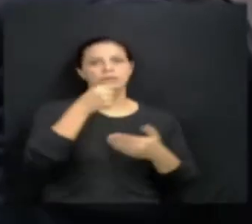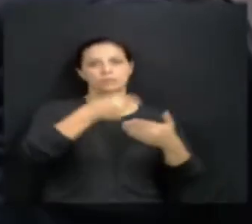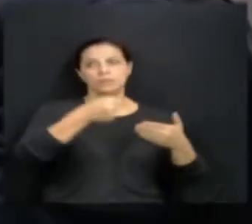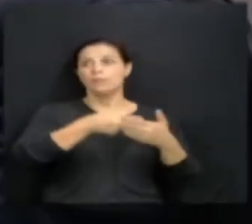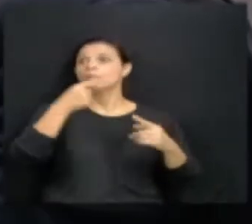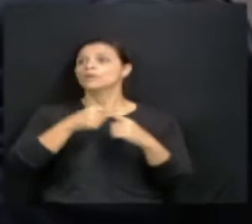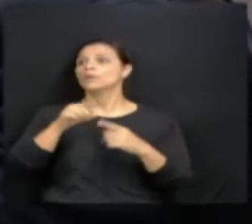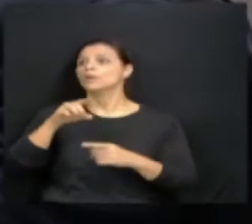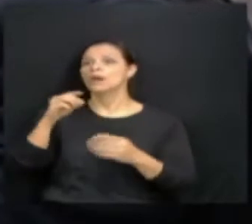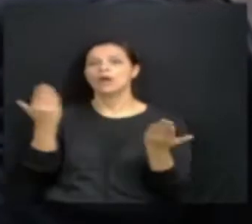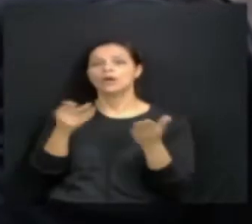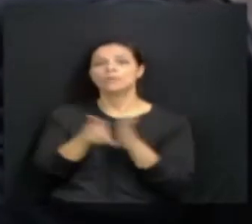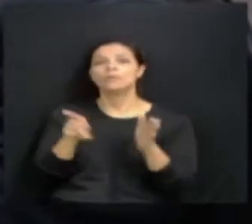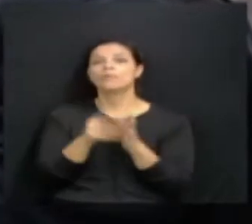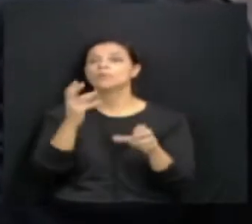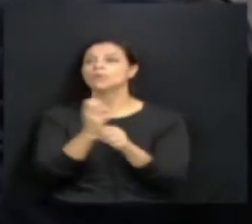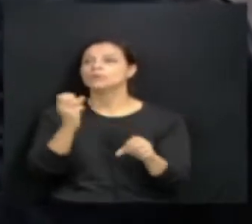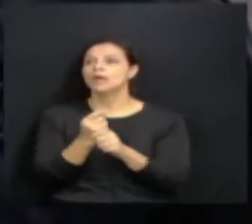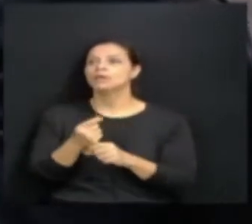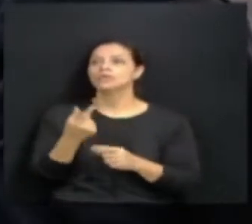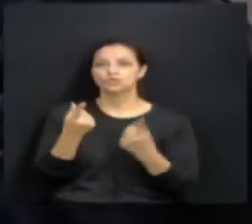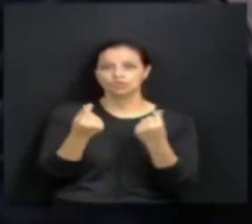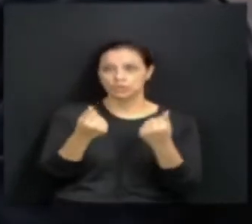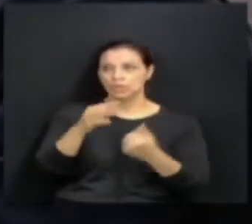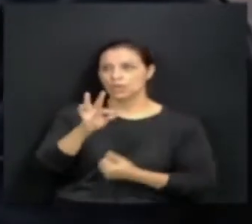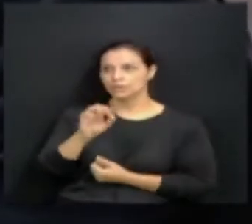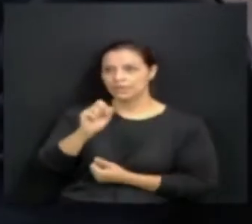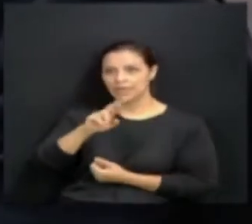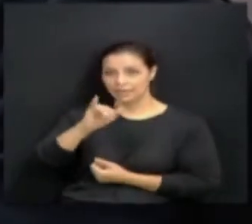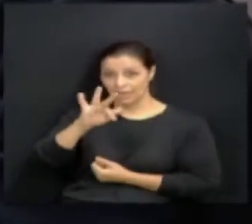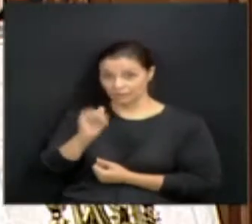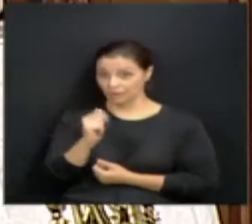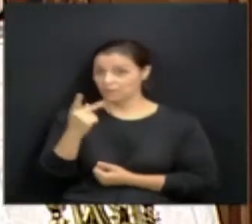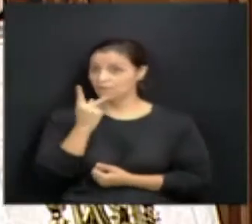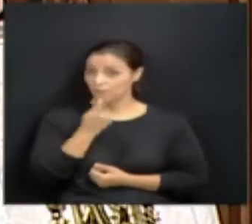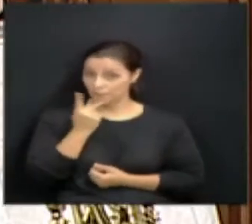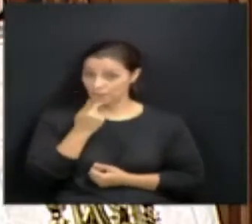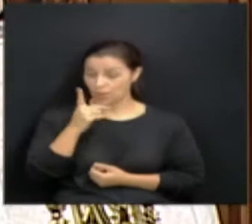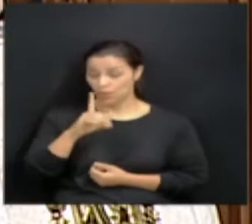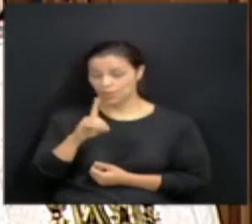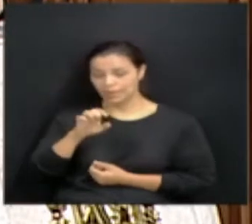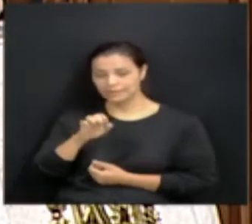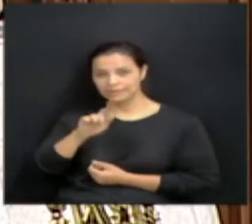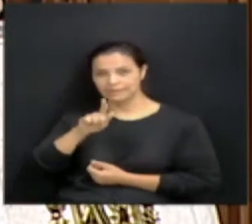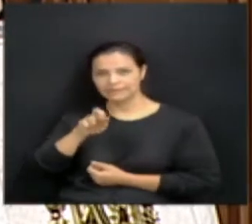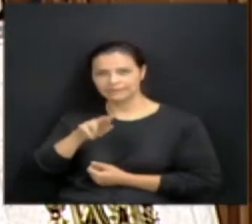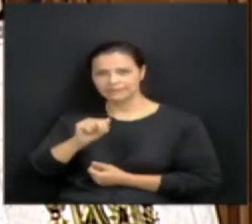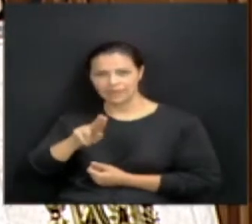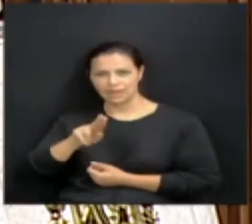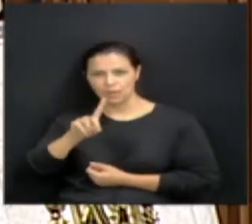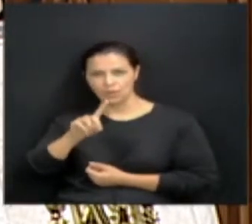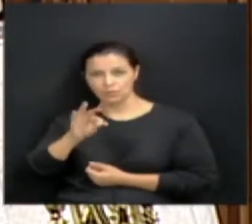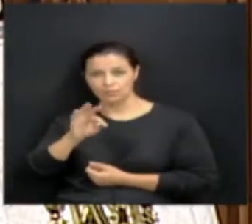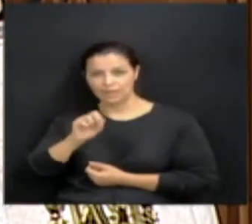de cálculo no degrau tarifário, deputado Homero Marchesi. O famoso degrau tarifário. Garantiu quase